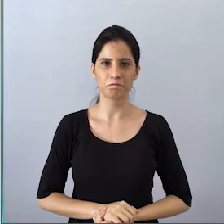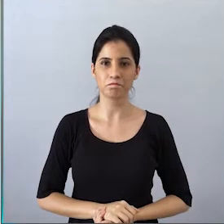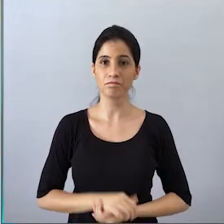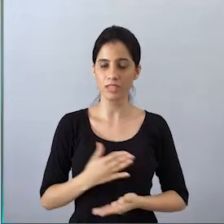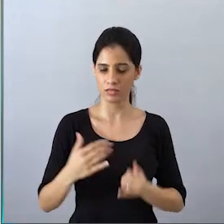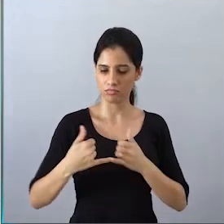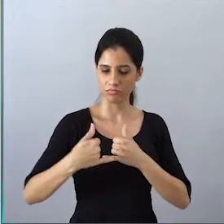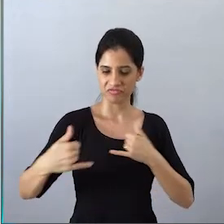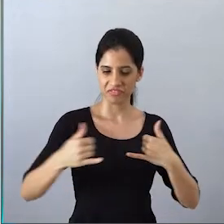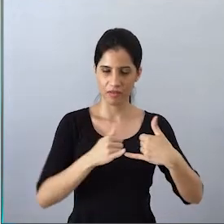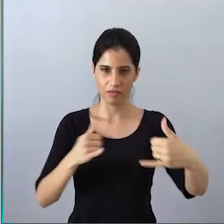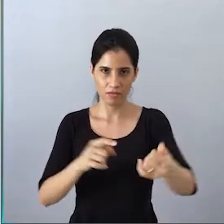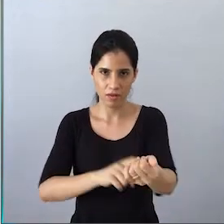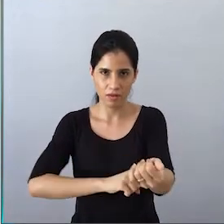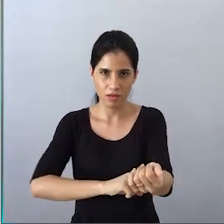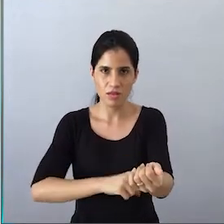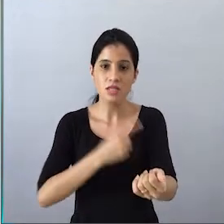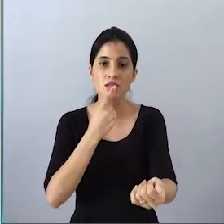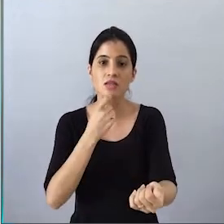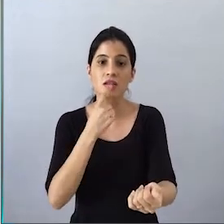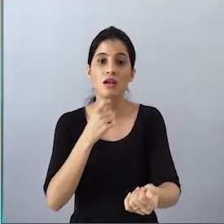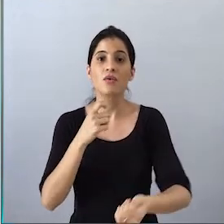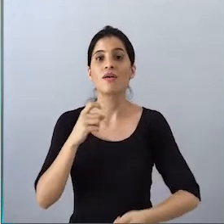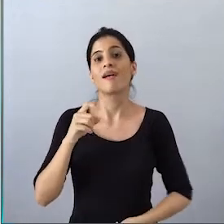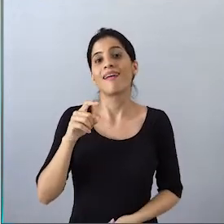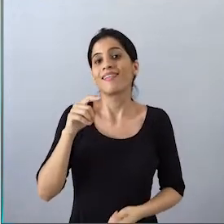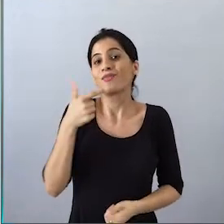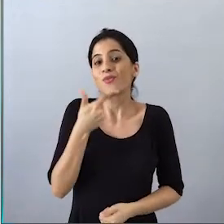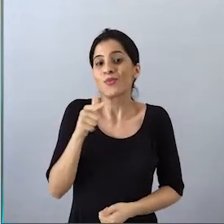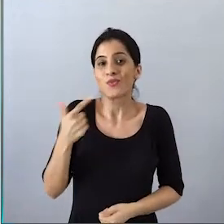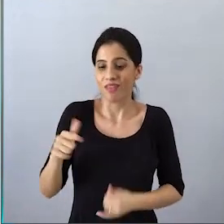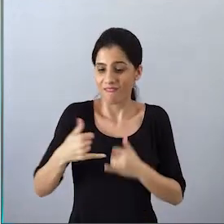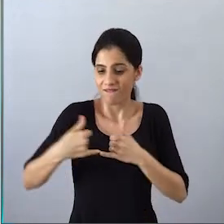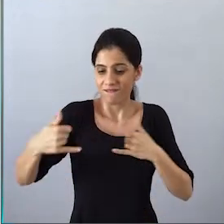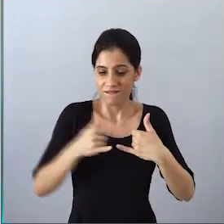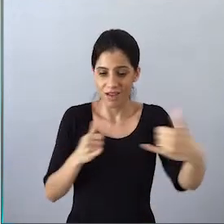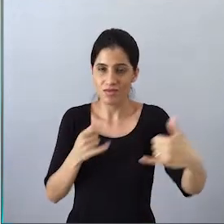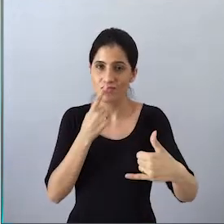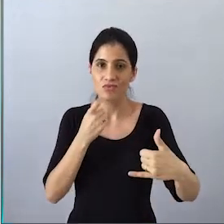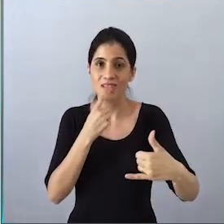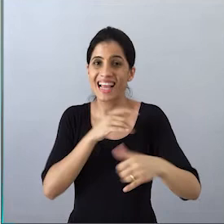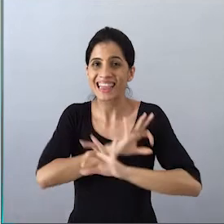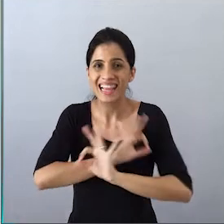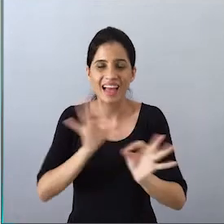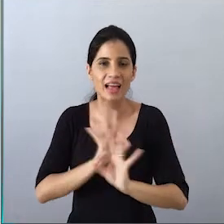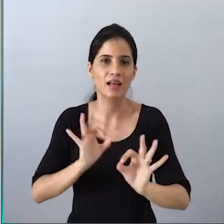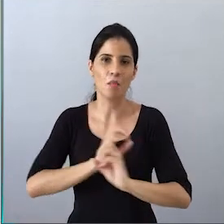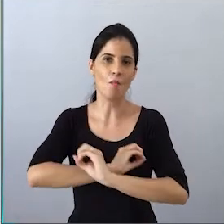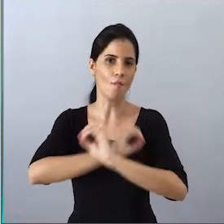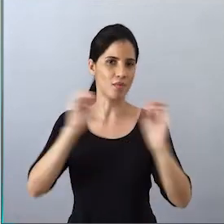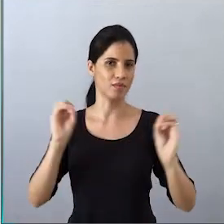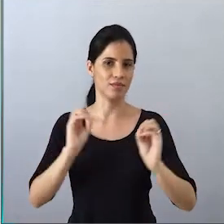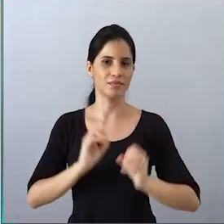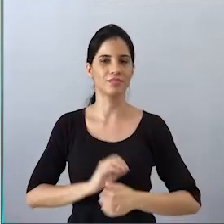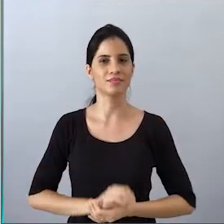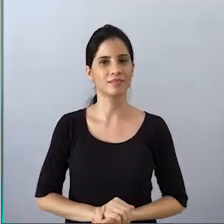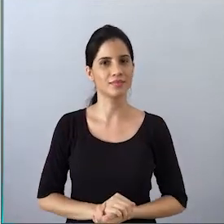Quanto à vascularização, o epitélio é um tecido avascular, ou seja, não há vasos sanguíneos em sua